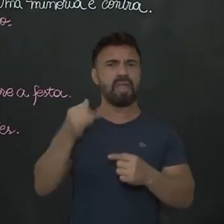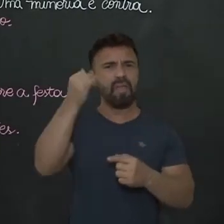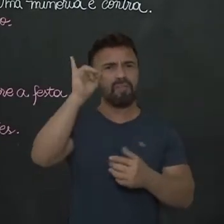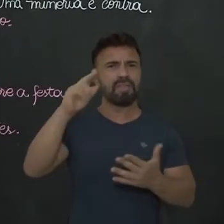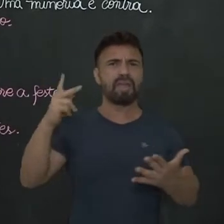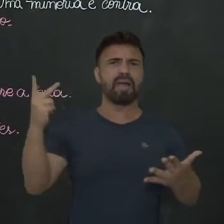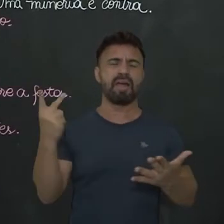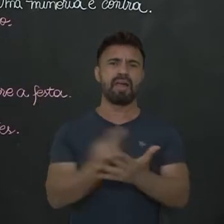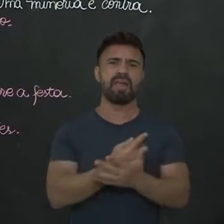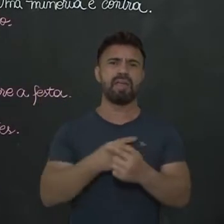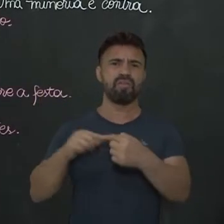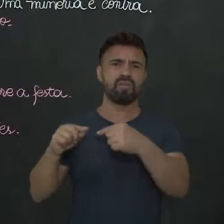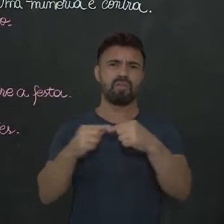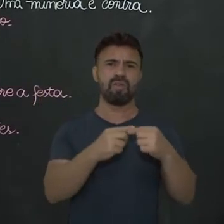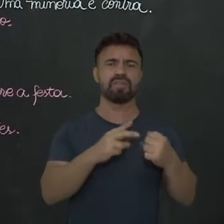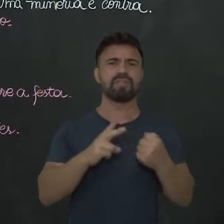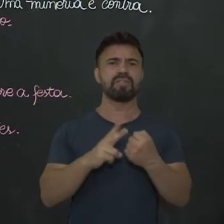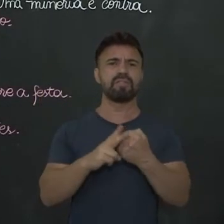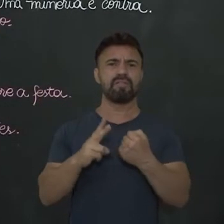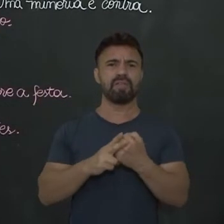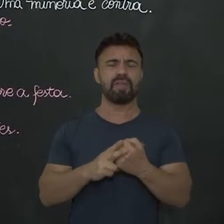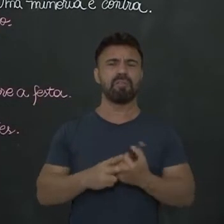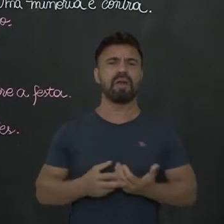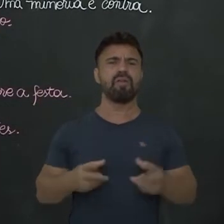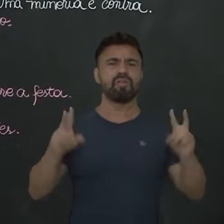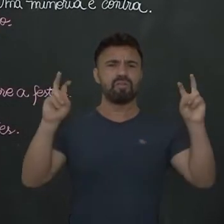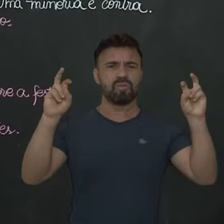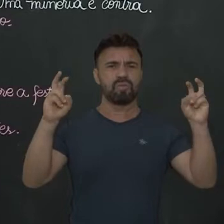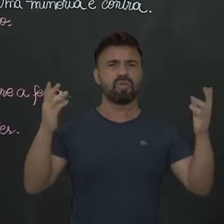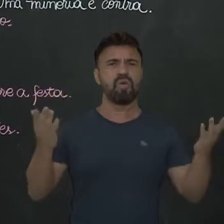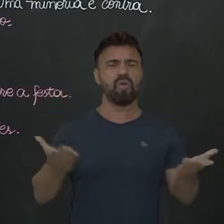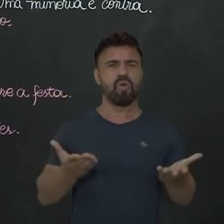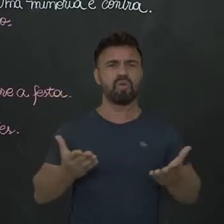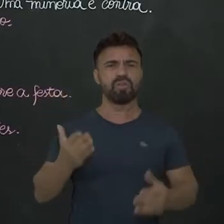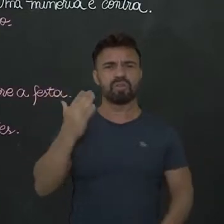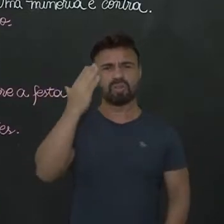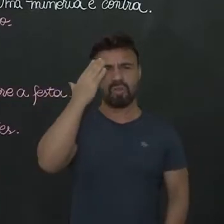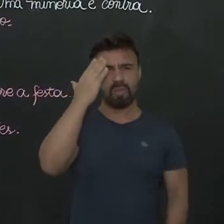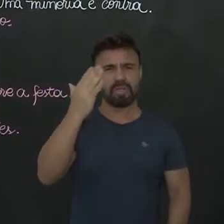tipo de erro de concordância verbal, que foi o assunto dessa aula, ok? Muito obrigado!